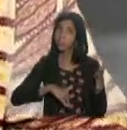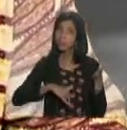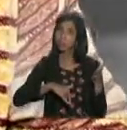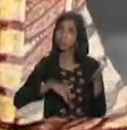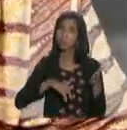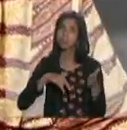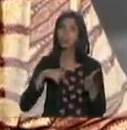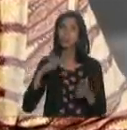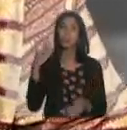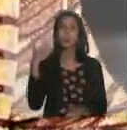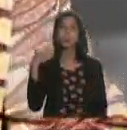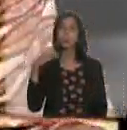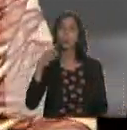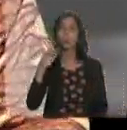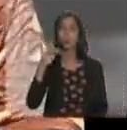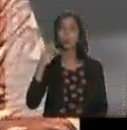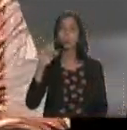Rio Designer, do Leblon,